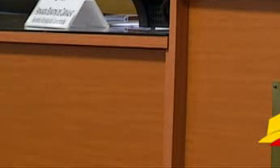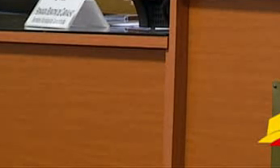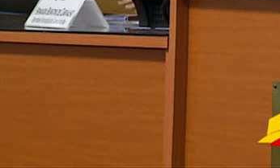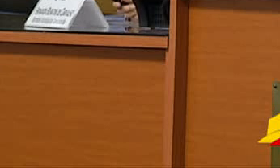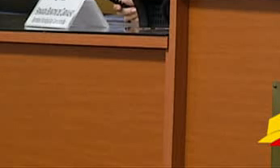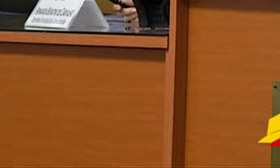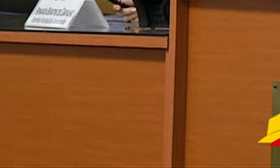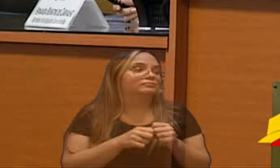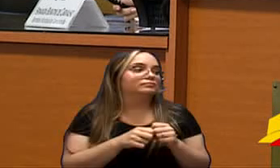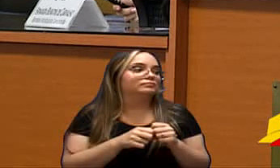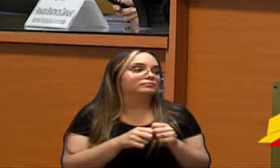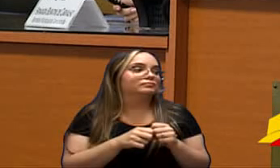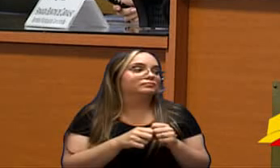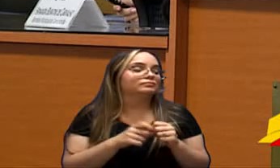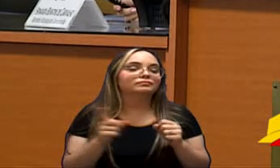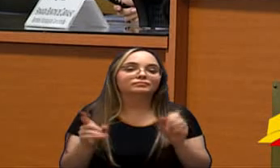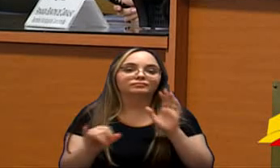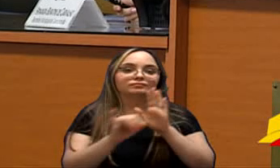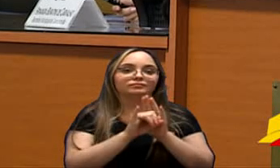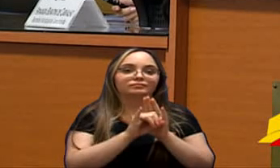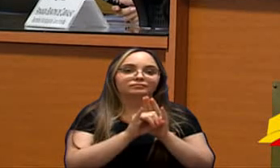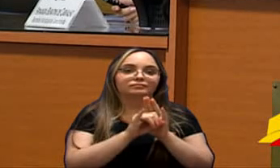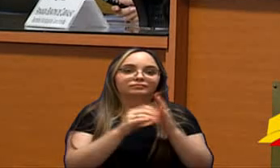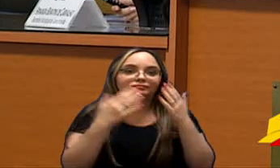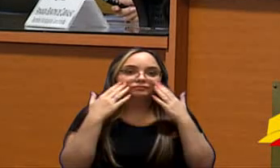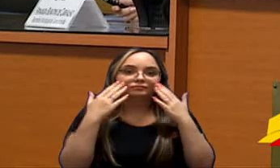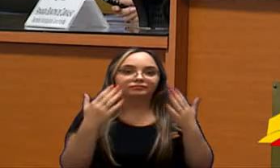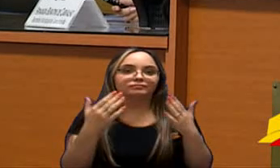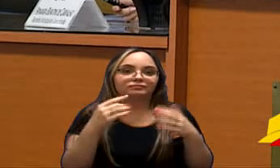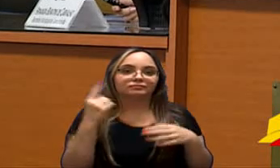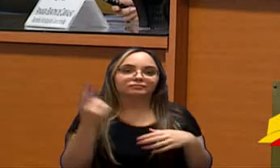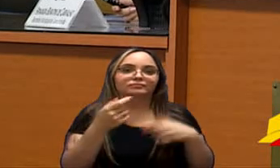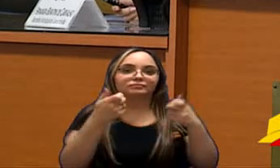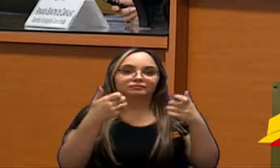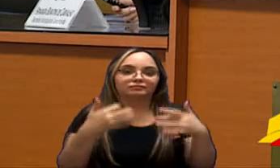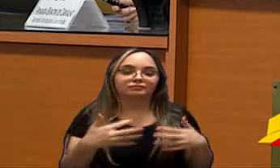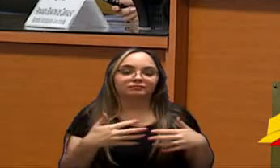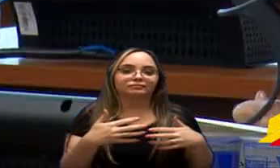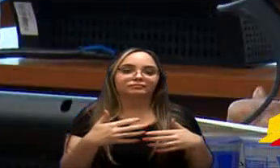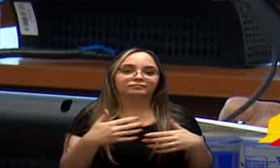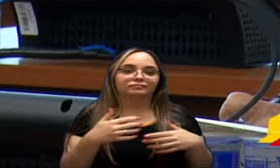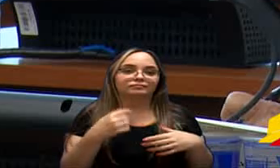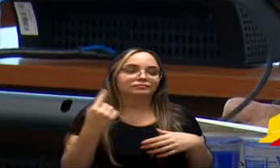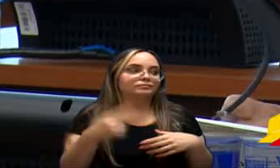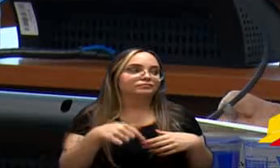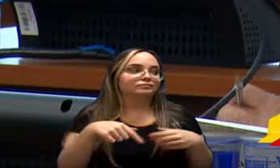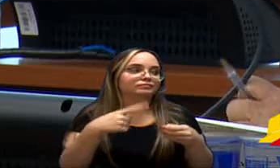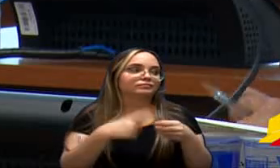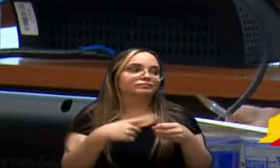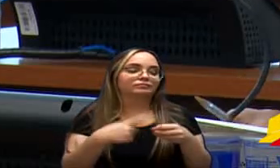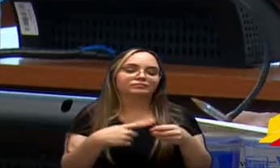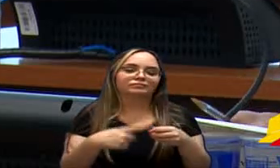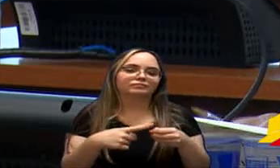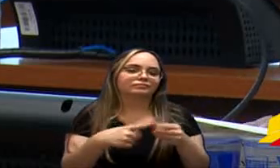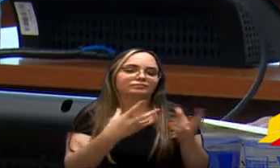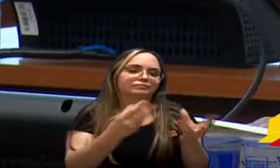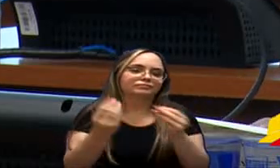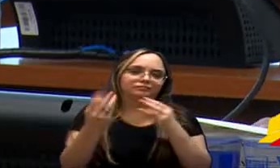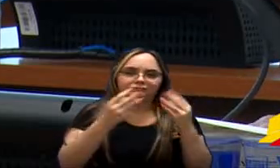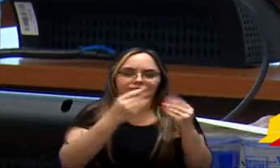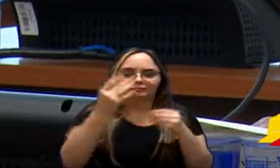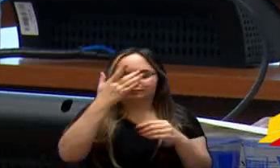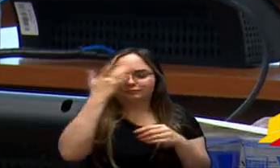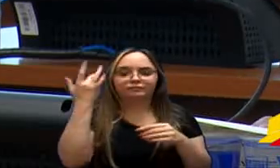visual. A senhora fala isso para todos os próprios públicos. A cidade... A cidade, muita gente